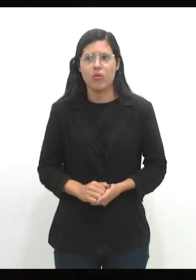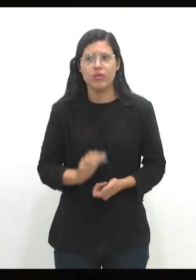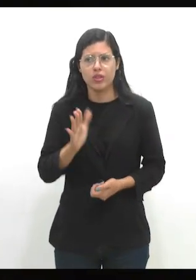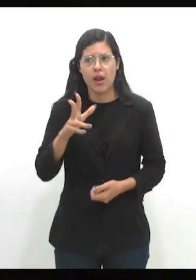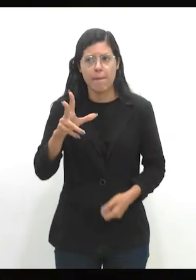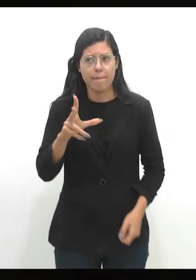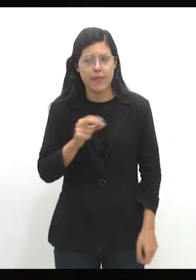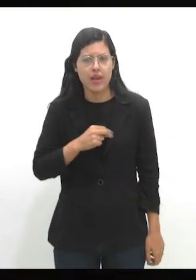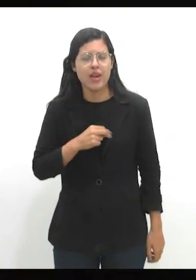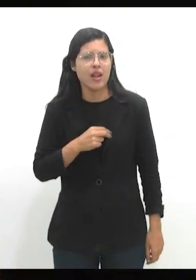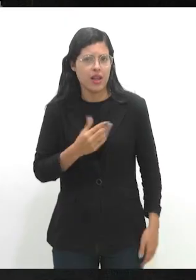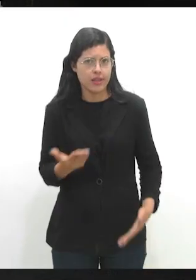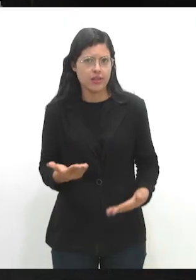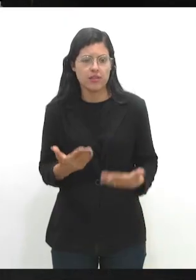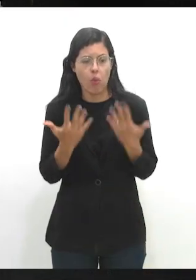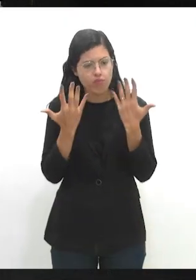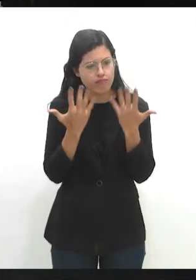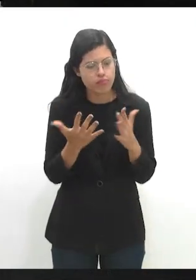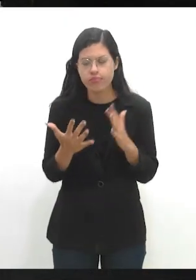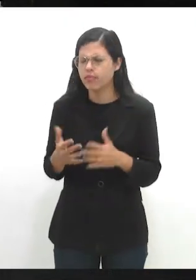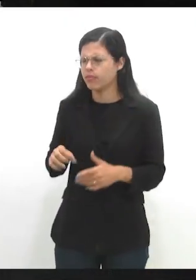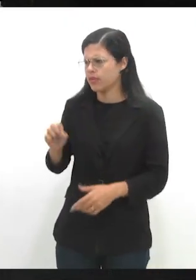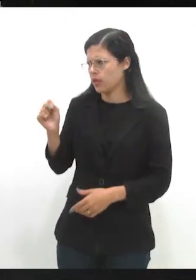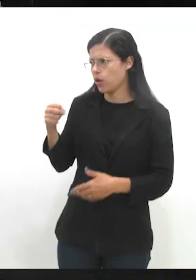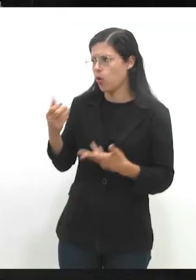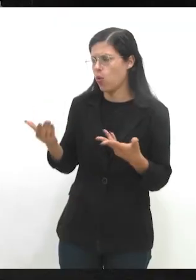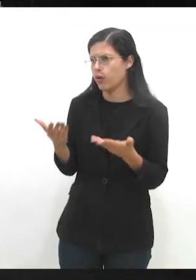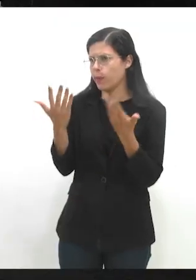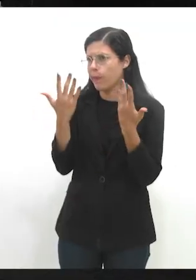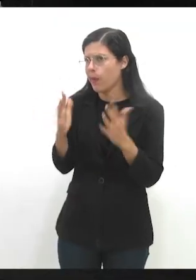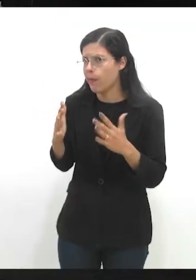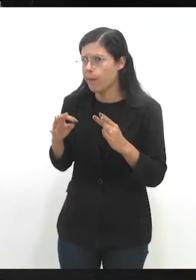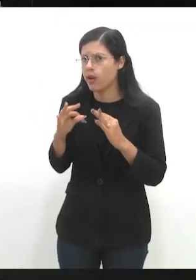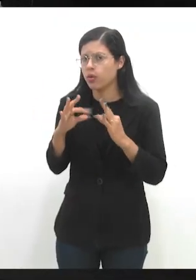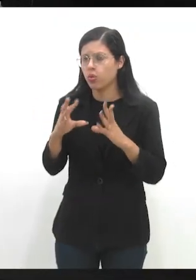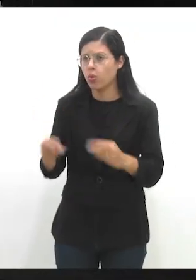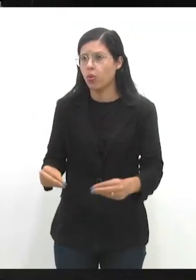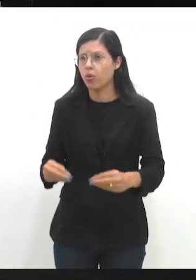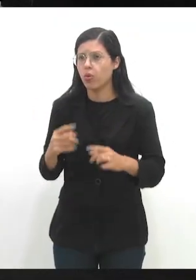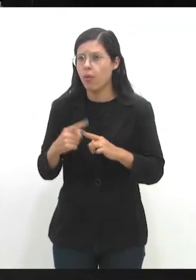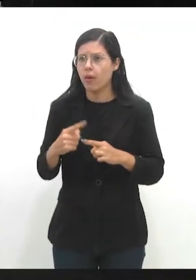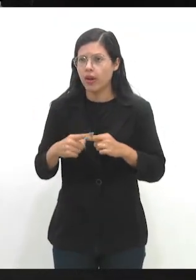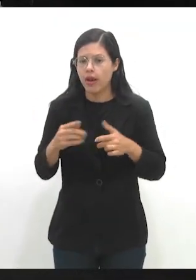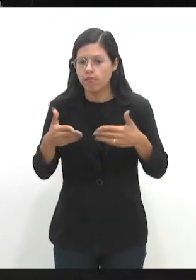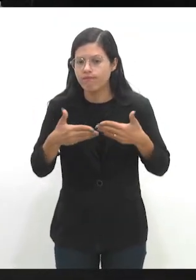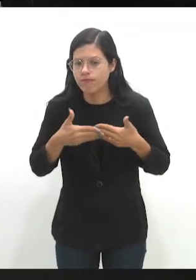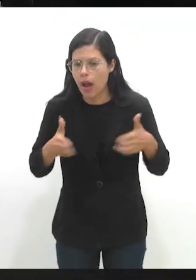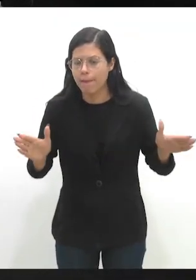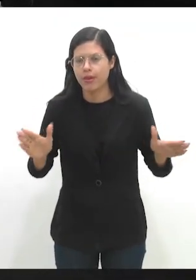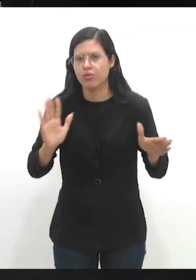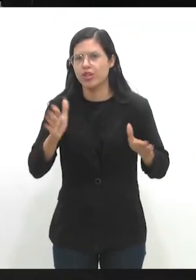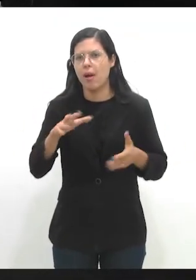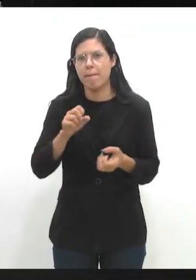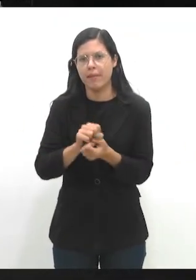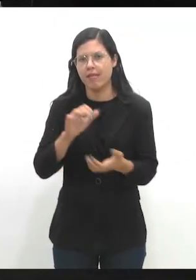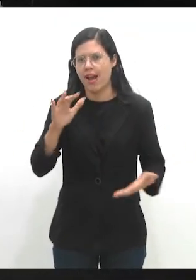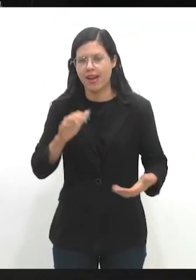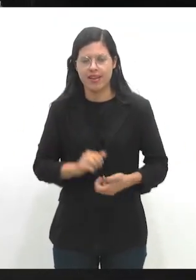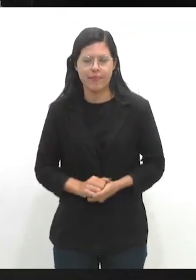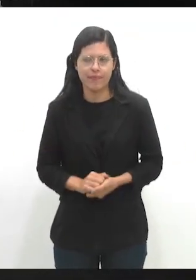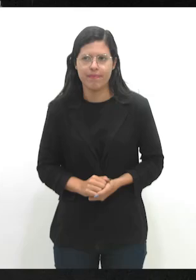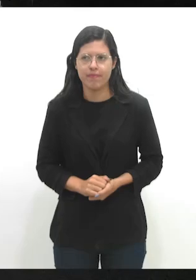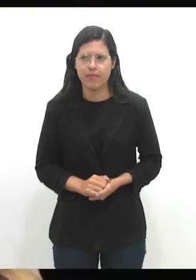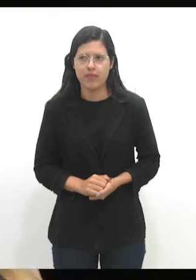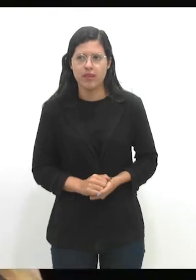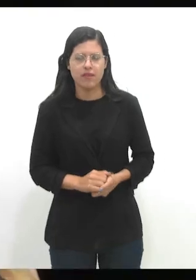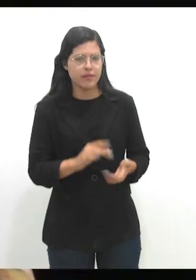uma consideração. Não, né? Hoje em dia você tem que dar parabéns para todo mundo, porque é um pequeno milagre. Você abrir o pano já é um milagre. É verdade. Flávio,